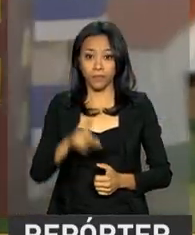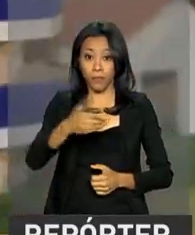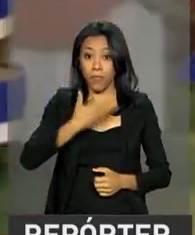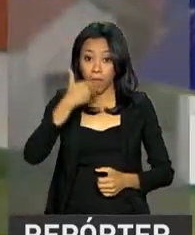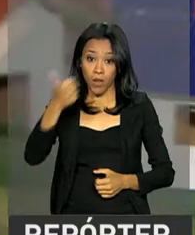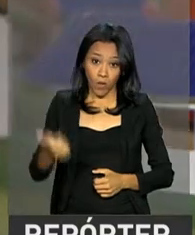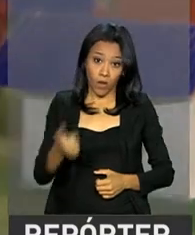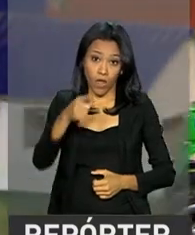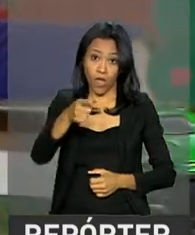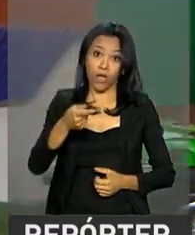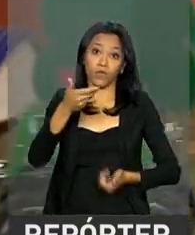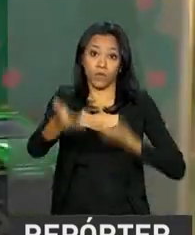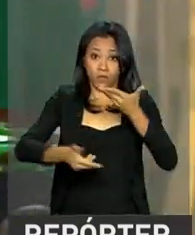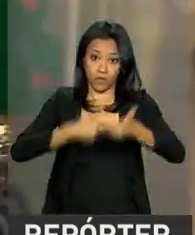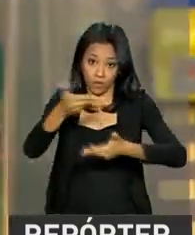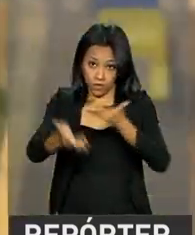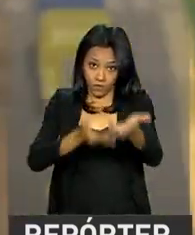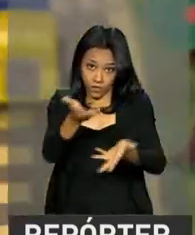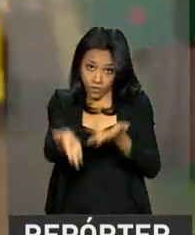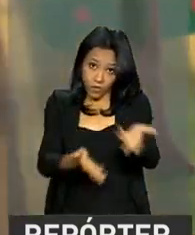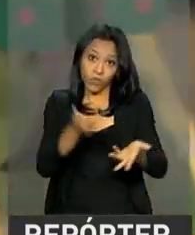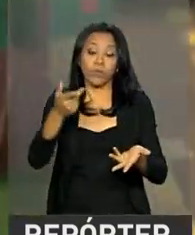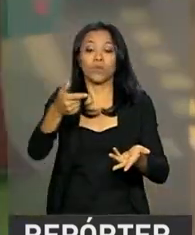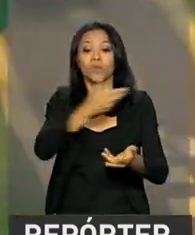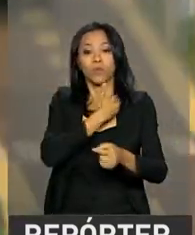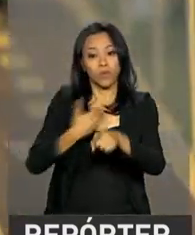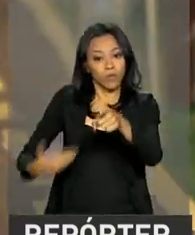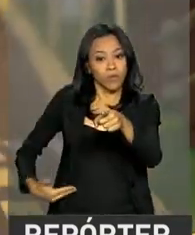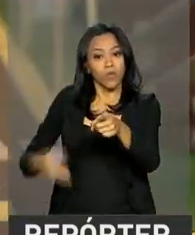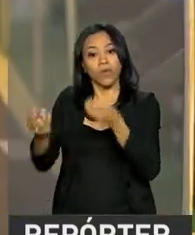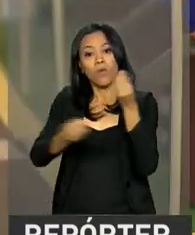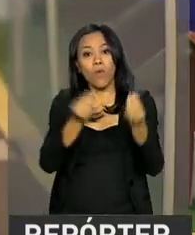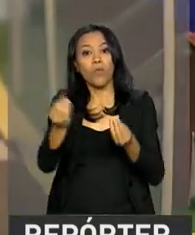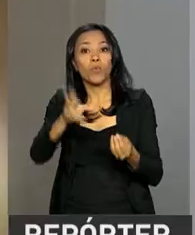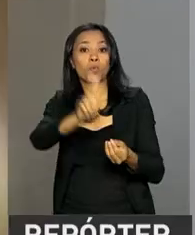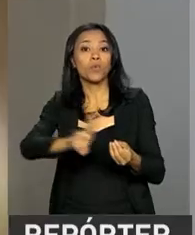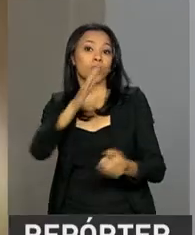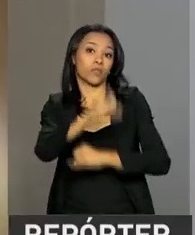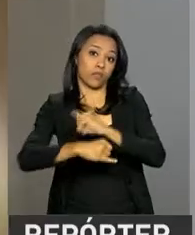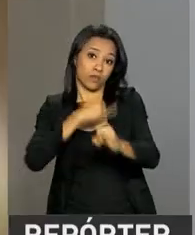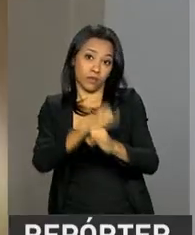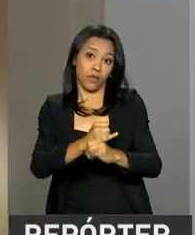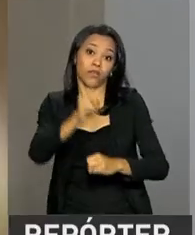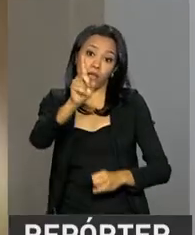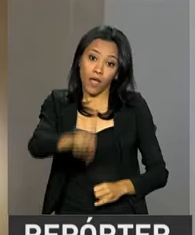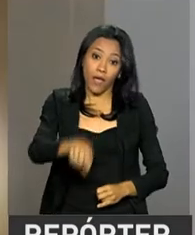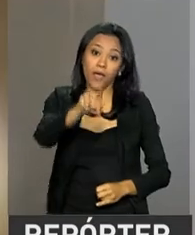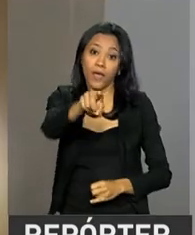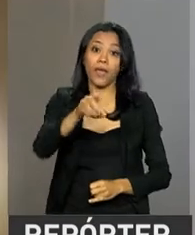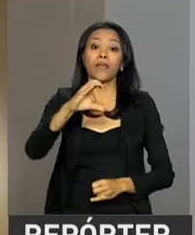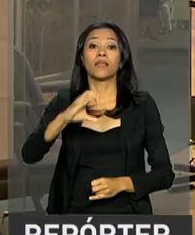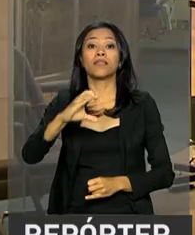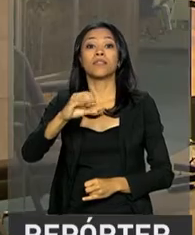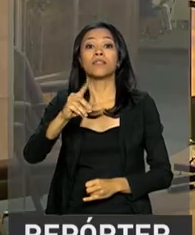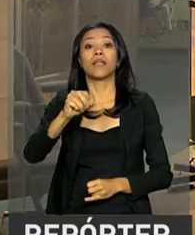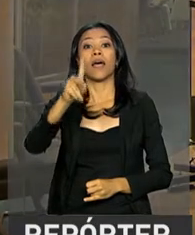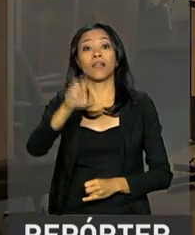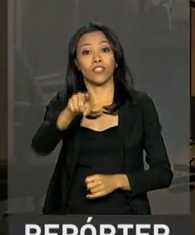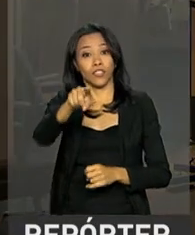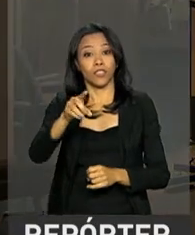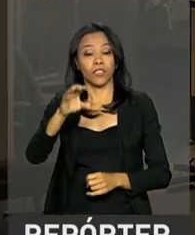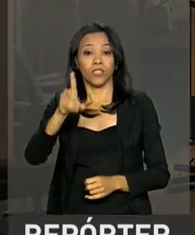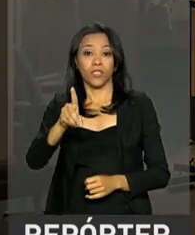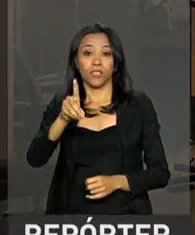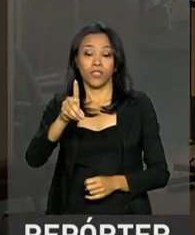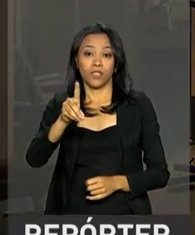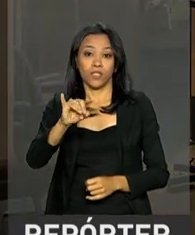Melhorar a prestação de serviço público por meio da inclusão digital. Esse é o conceito das Cidades Digitais, programa que já